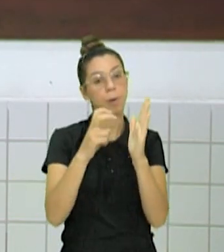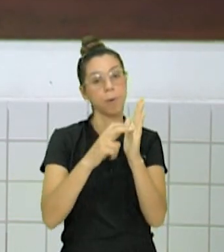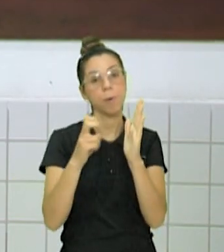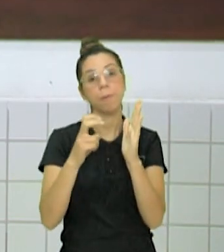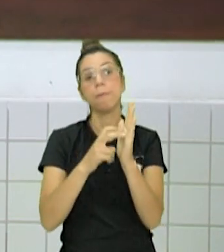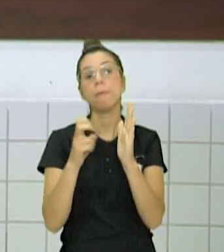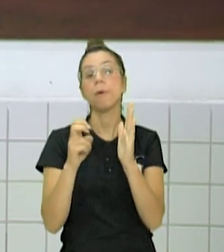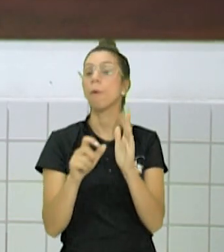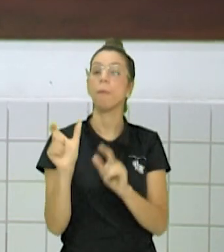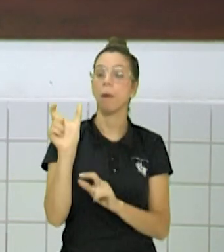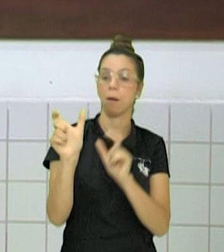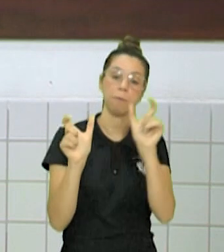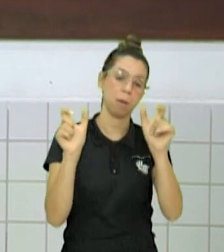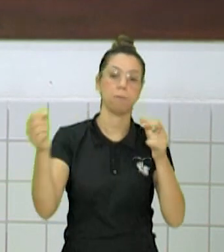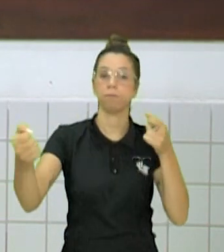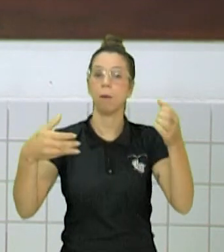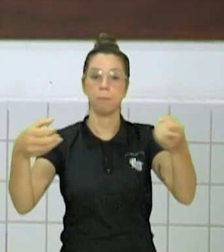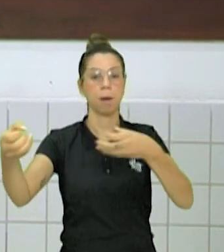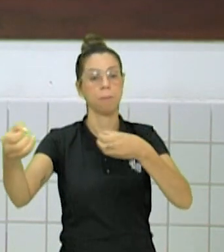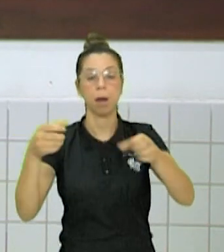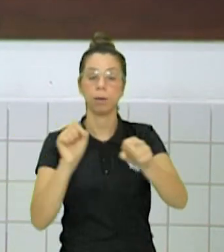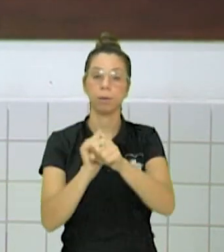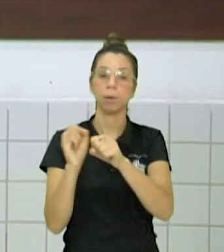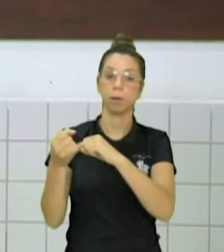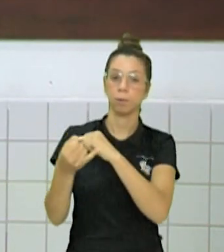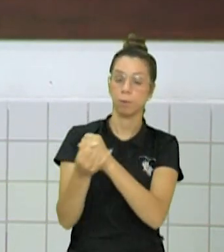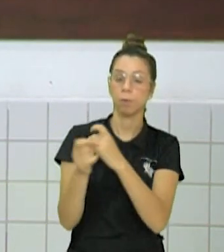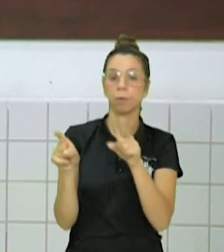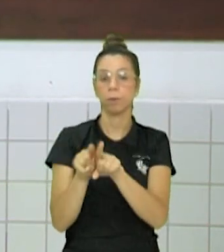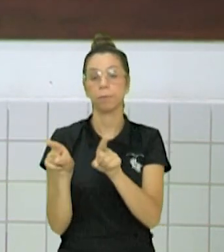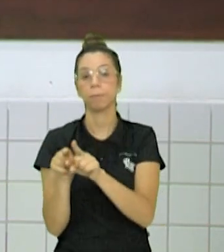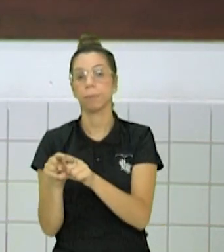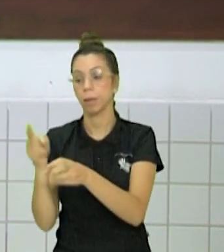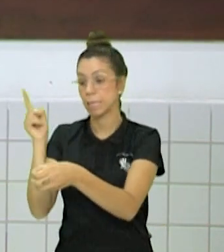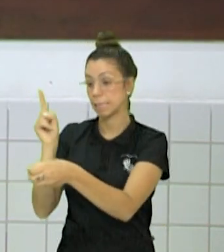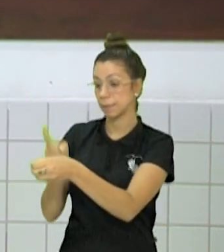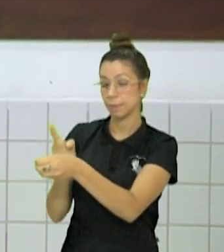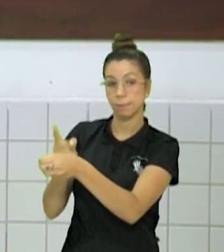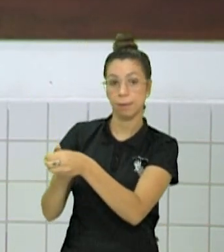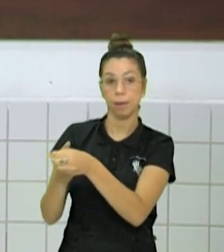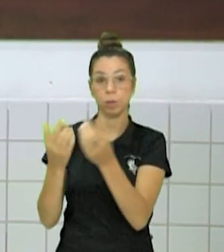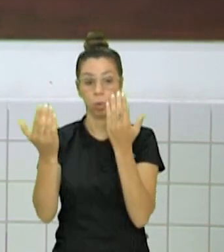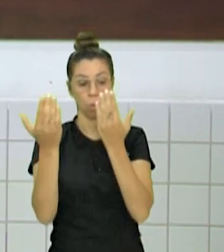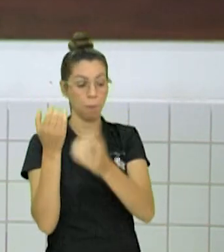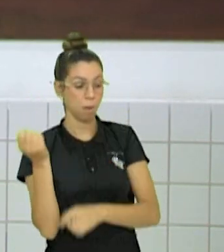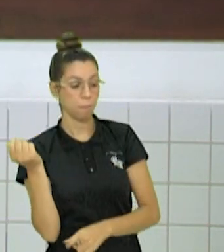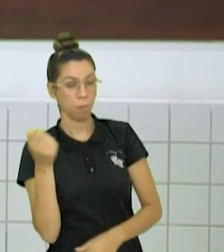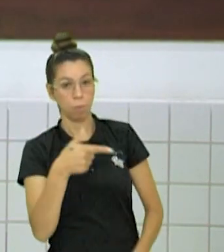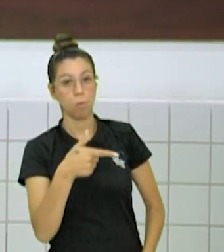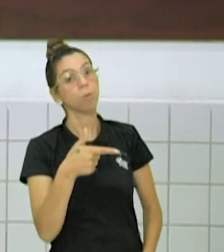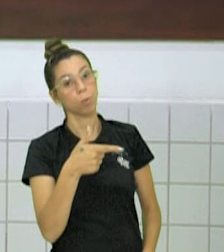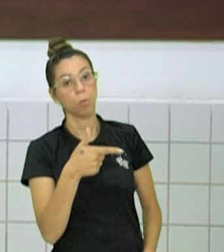novas, principalmente adjetivos, né? Comparando cidade com campo. Falamos sobre as regras do